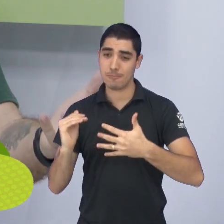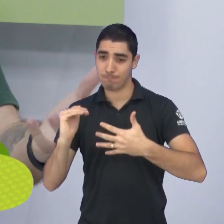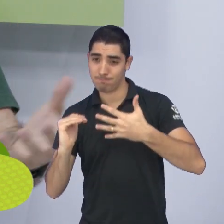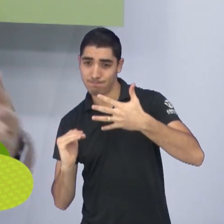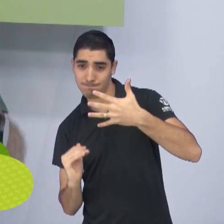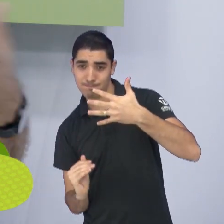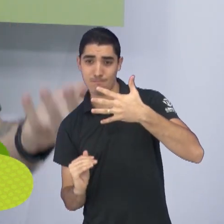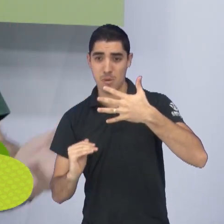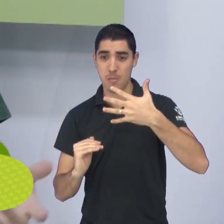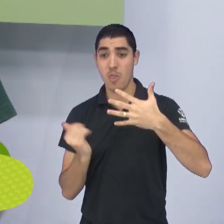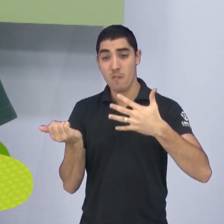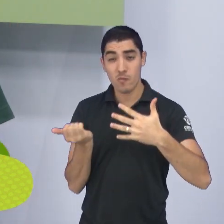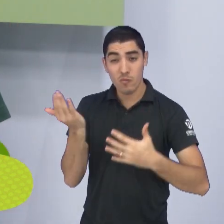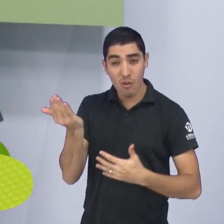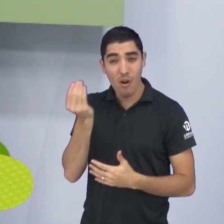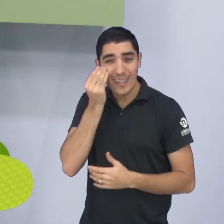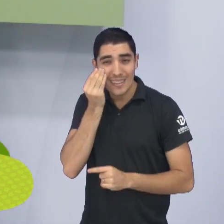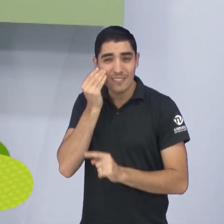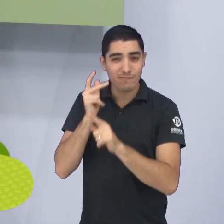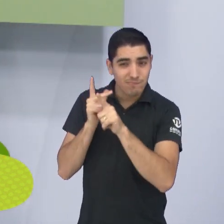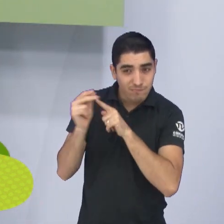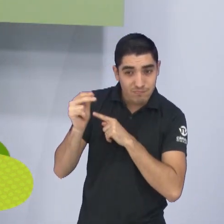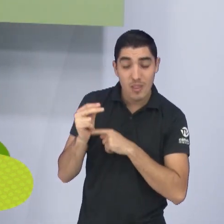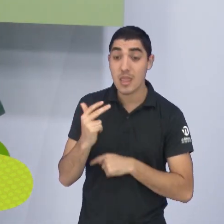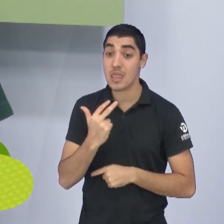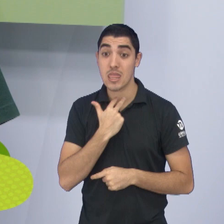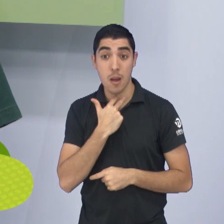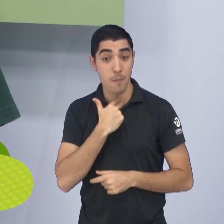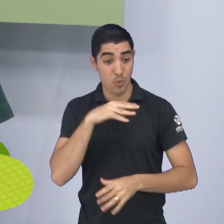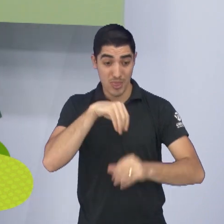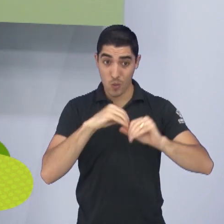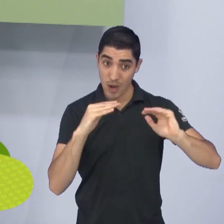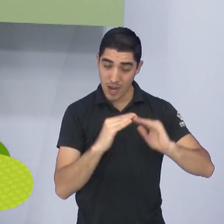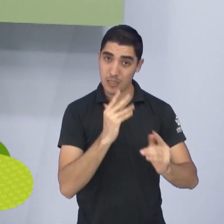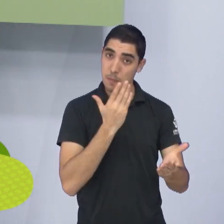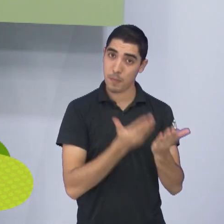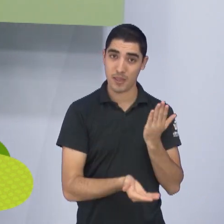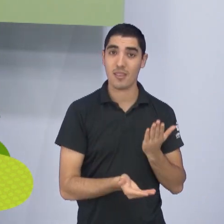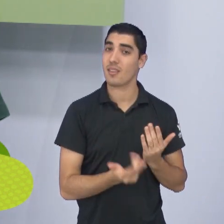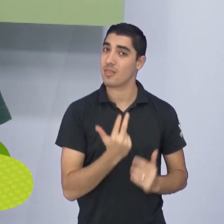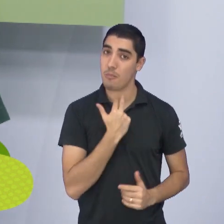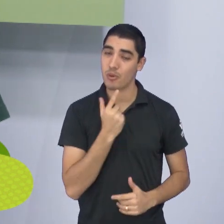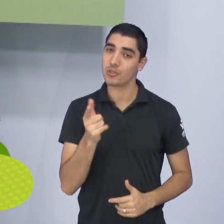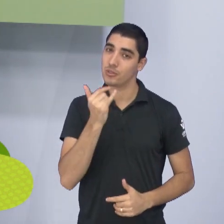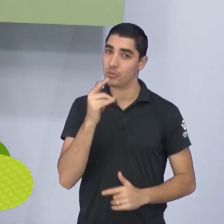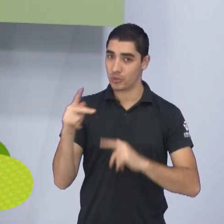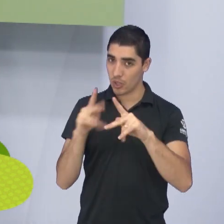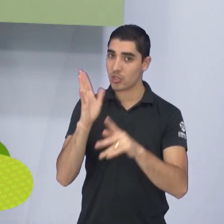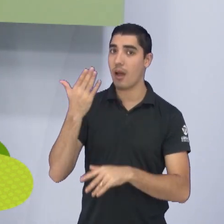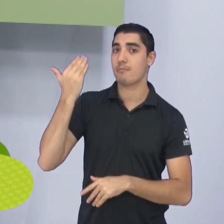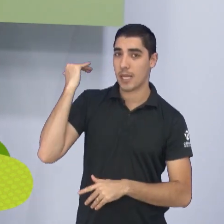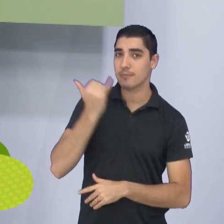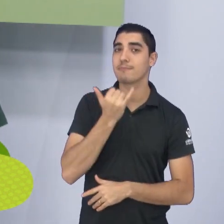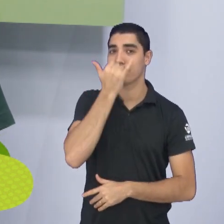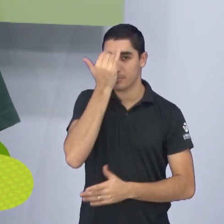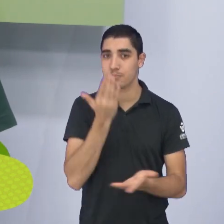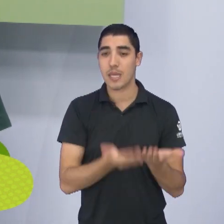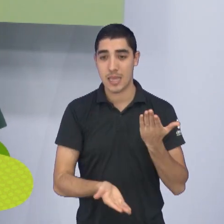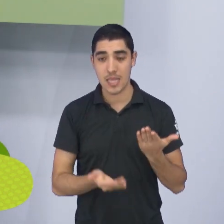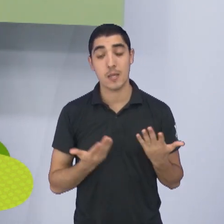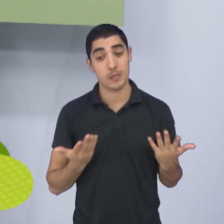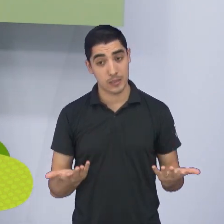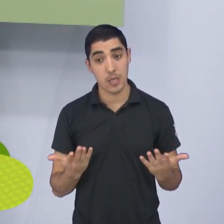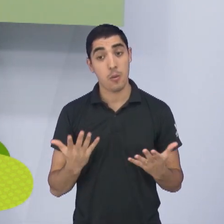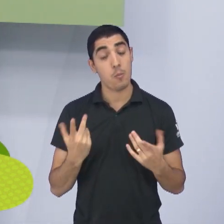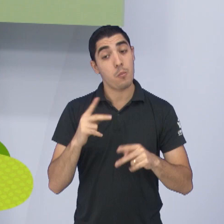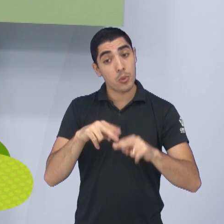tentar a vitória fora de casa, não pode perder pontos em casa, como já perdeu, enfim. Tem que tentar manter dentro do Leão de Moura a sua hegemonia